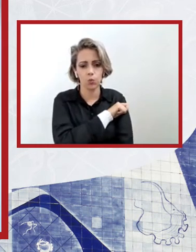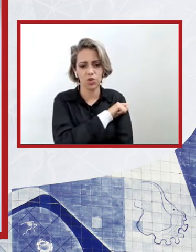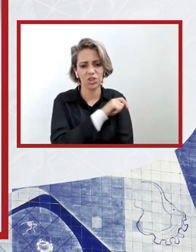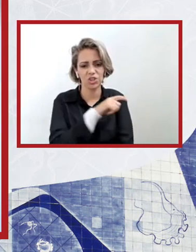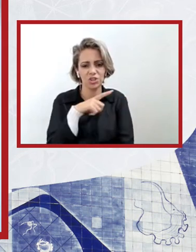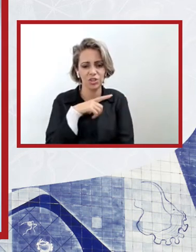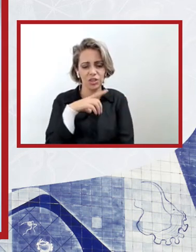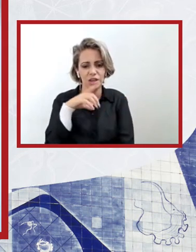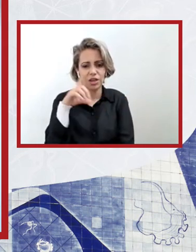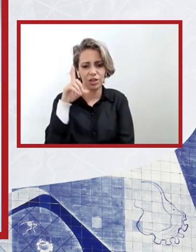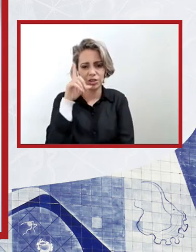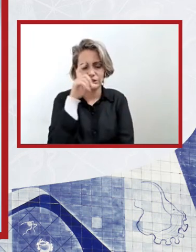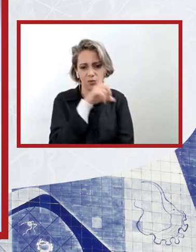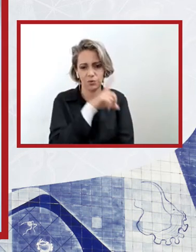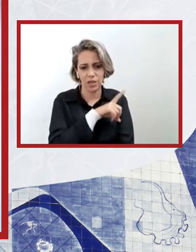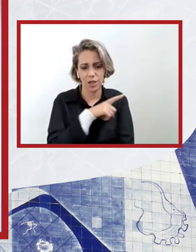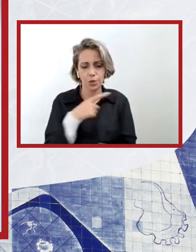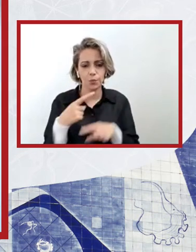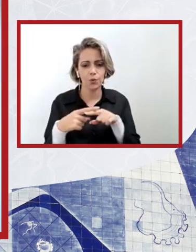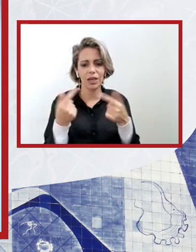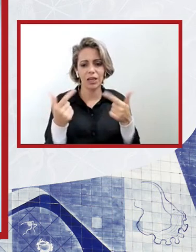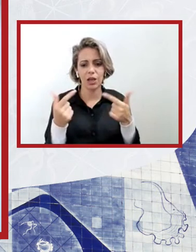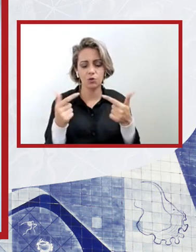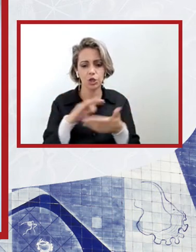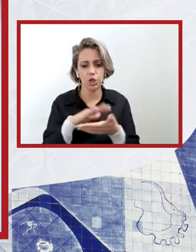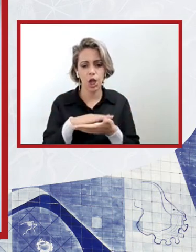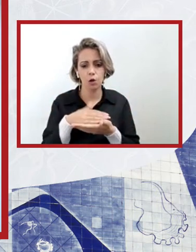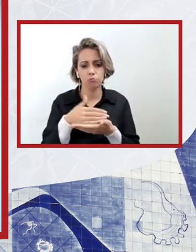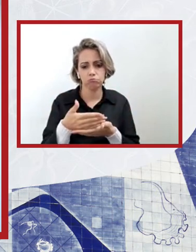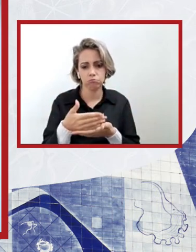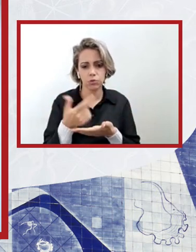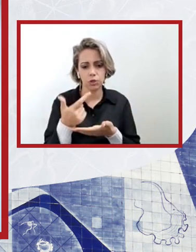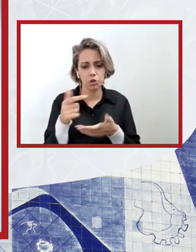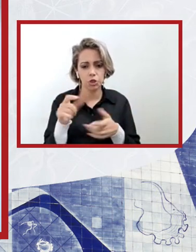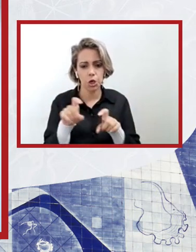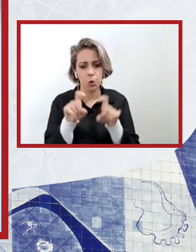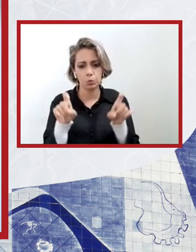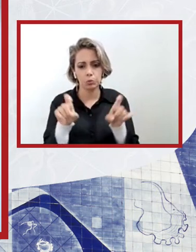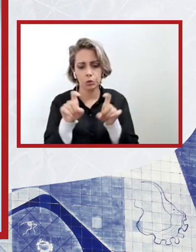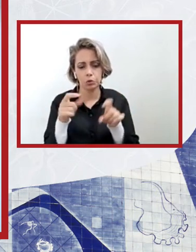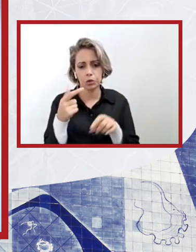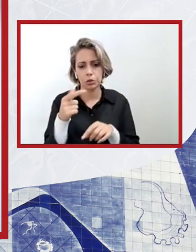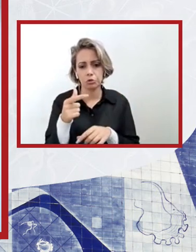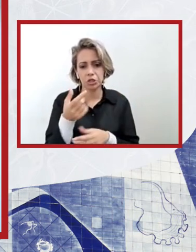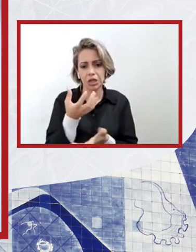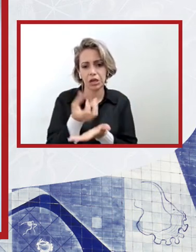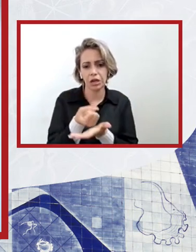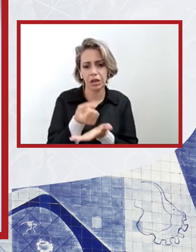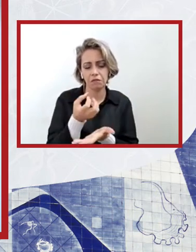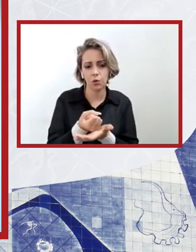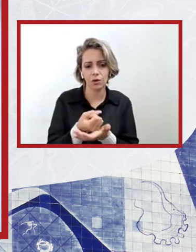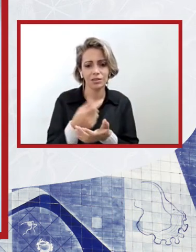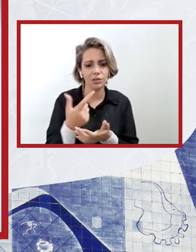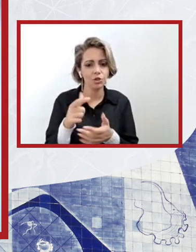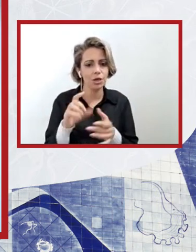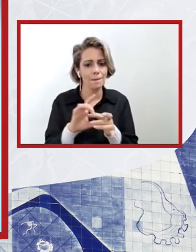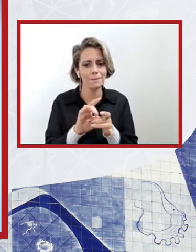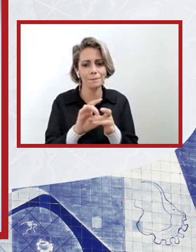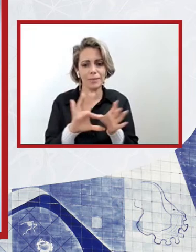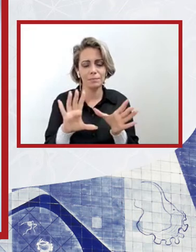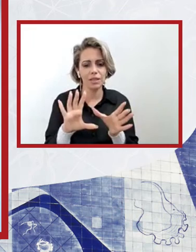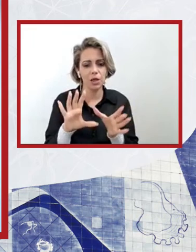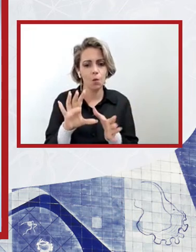dificuldade pelo fato de não ter o computador, que não tinha também o gravador, não tinha permissão do professor para